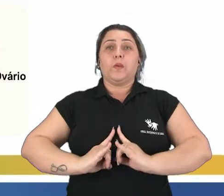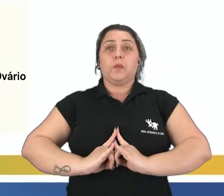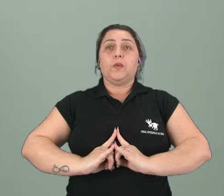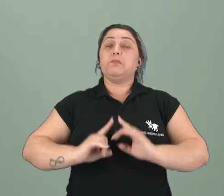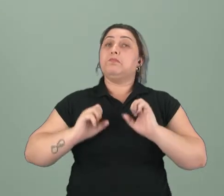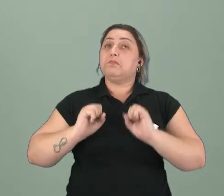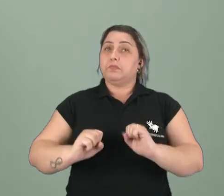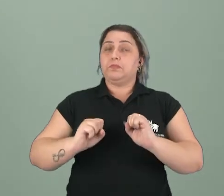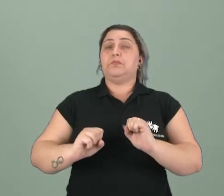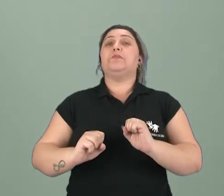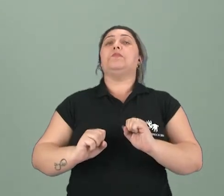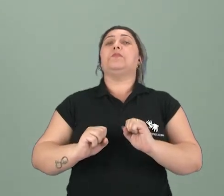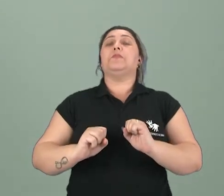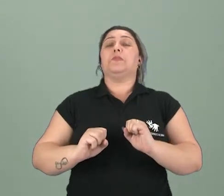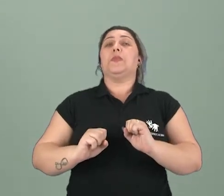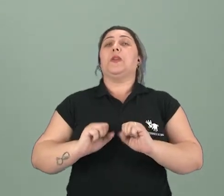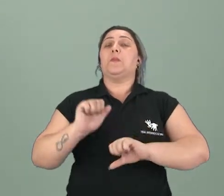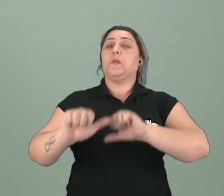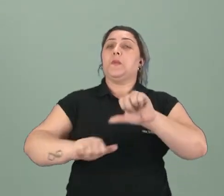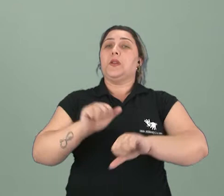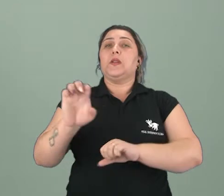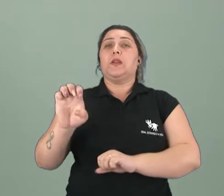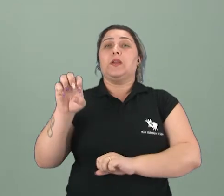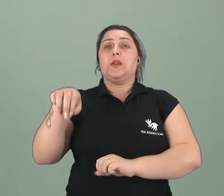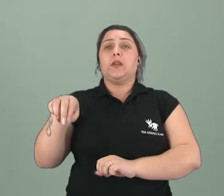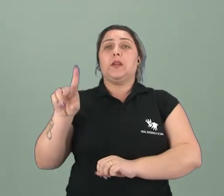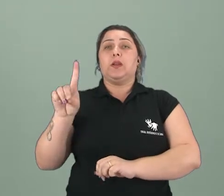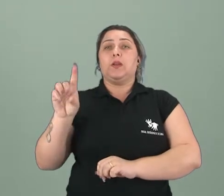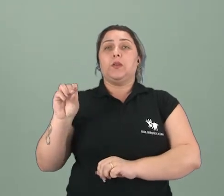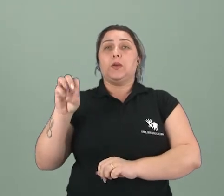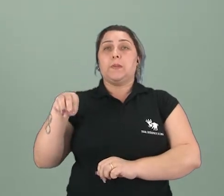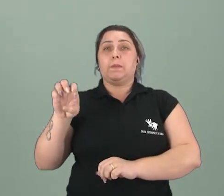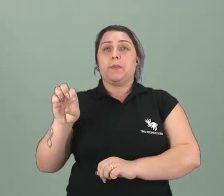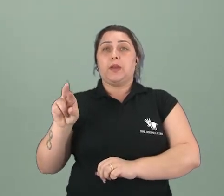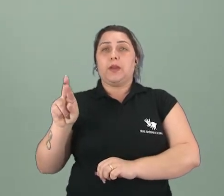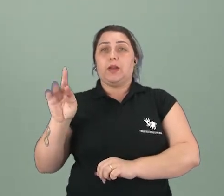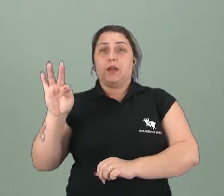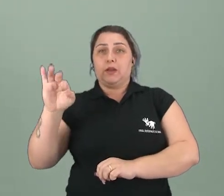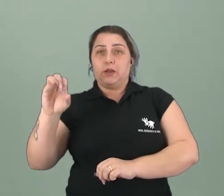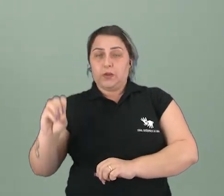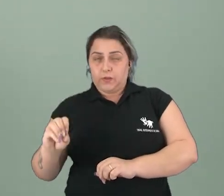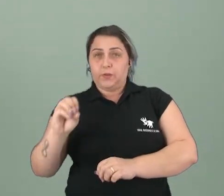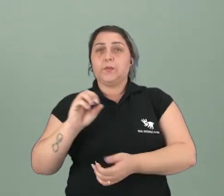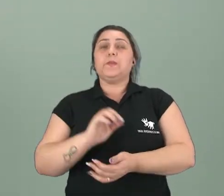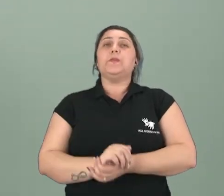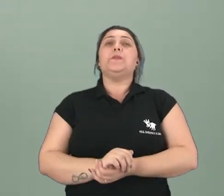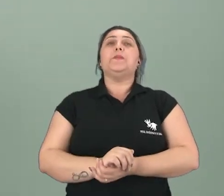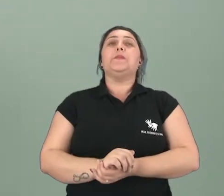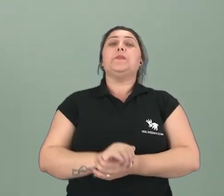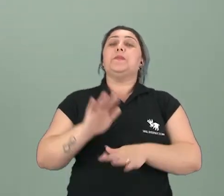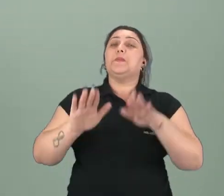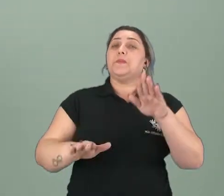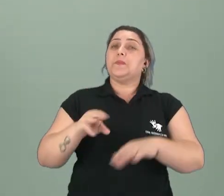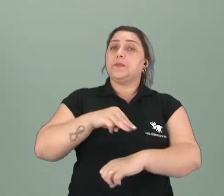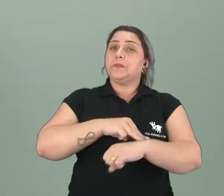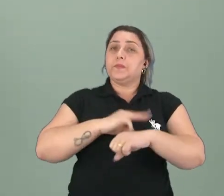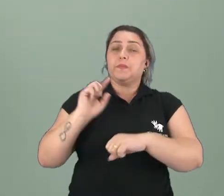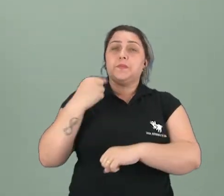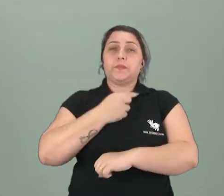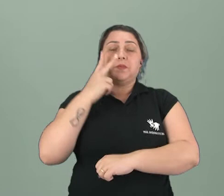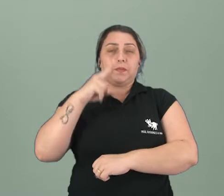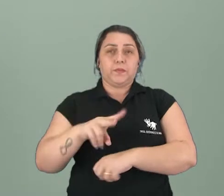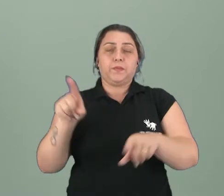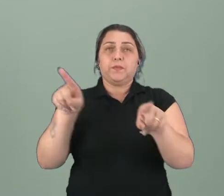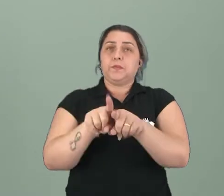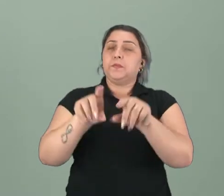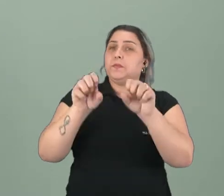podem provocar alterações no endométrio, porque em determinado momento ele pode se tornar espesso, e em determinado momento, que a gente vai ver já o